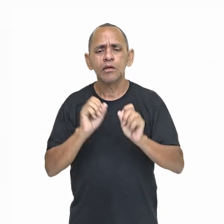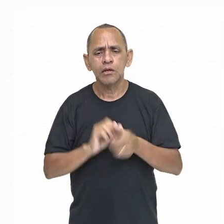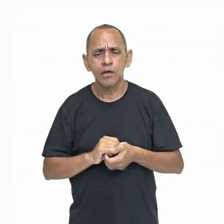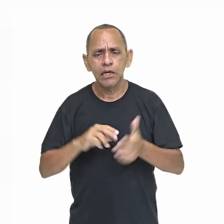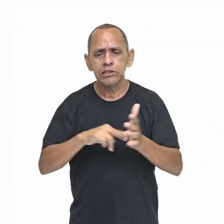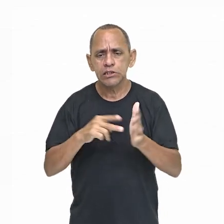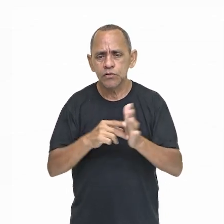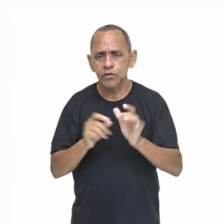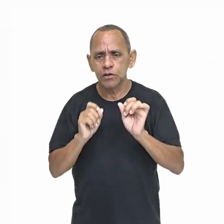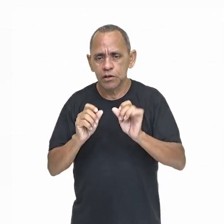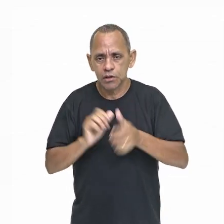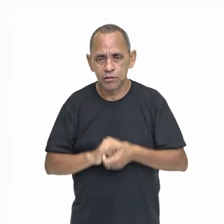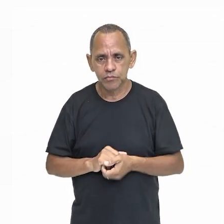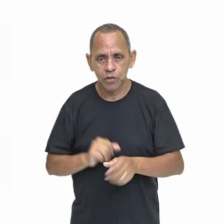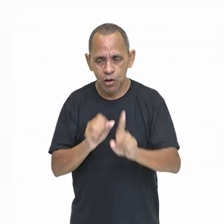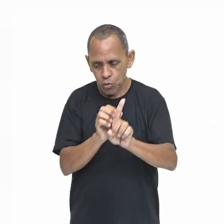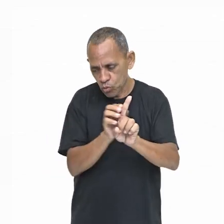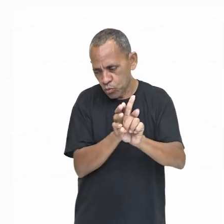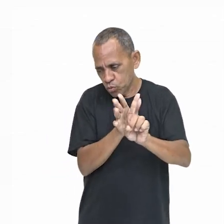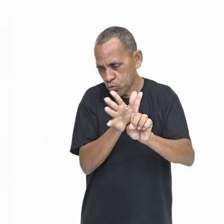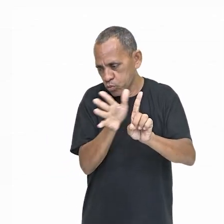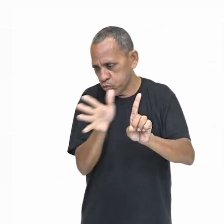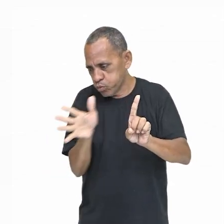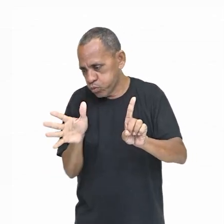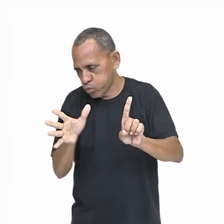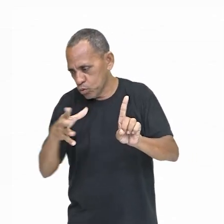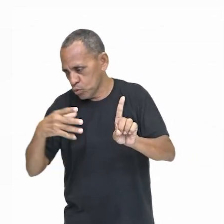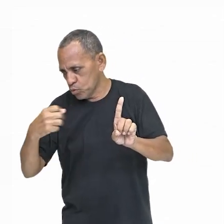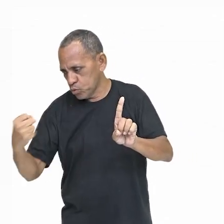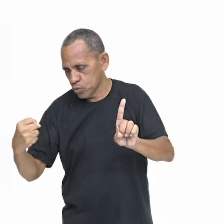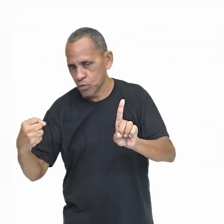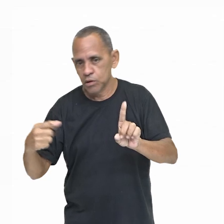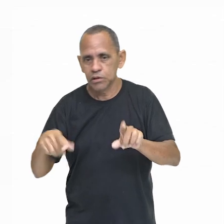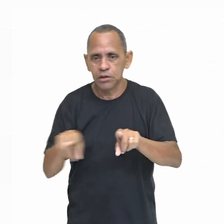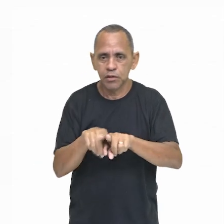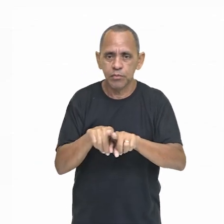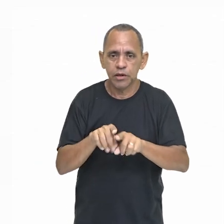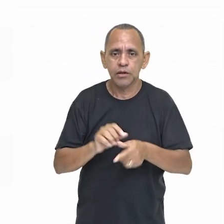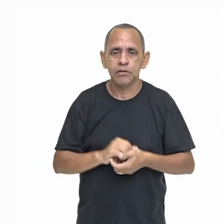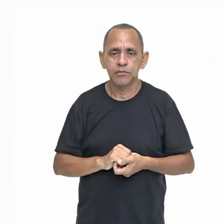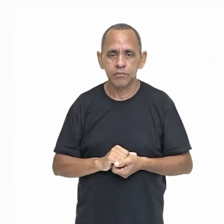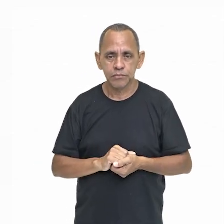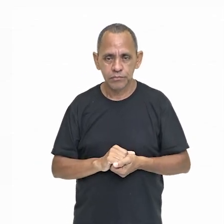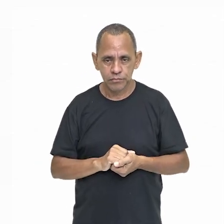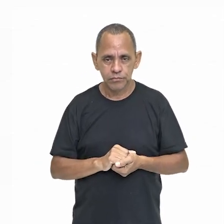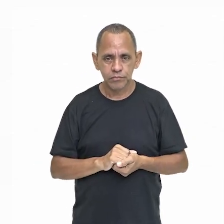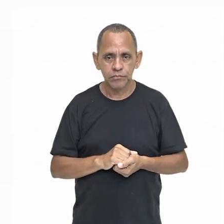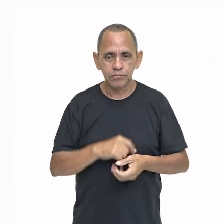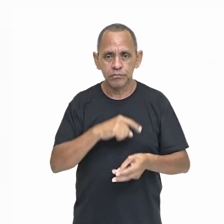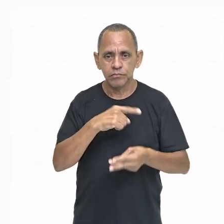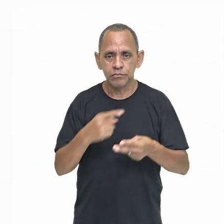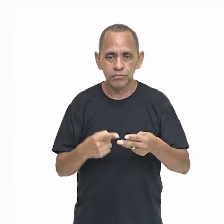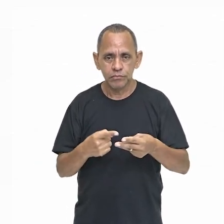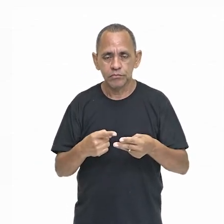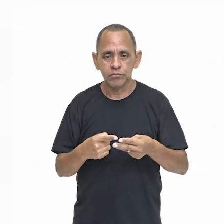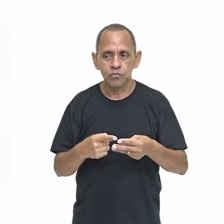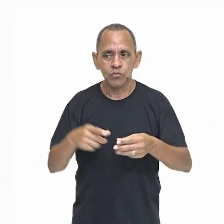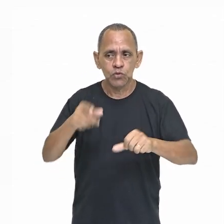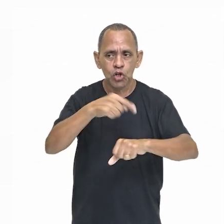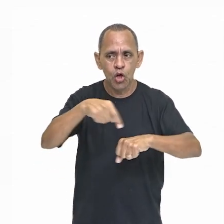aí os processos de transferência do calor, que são 3: